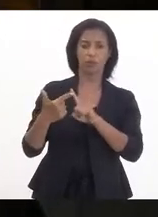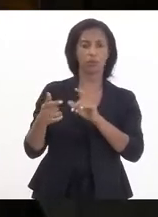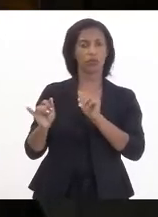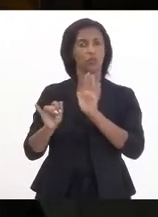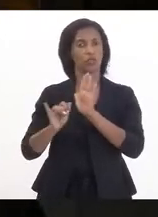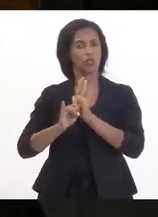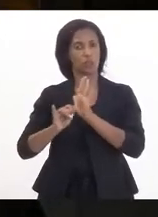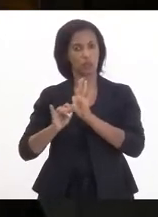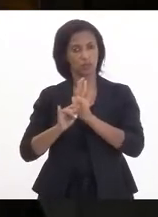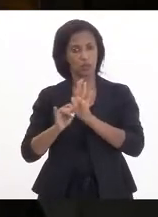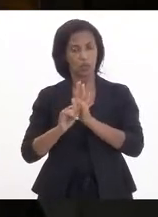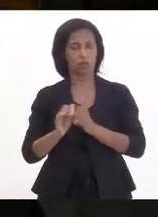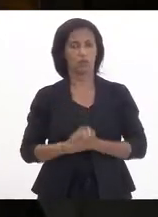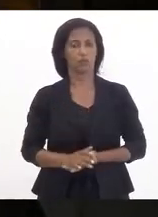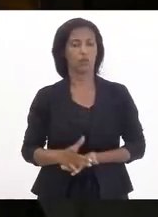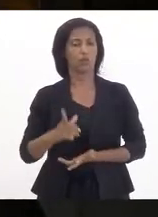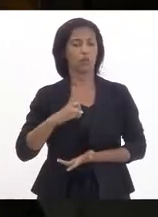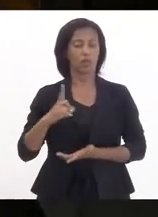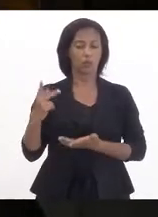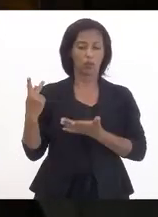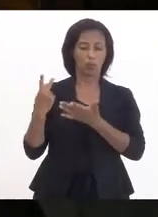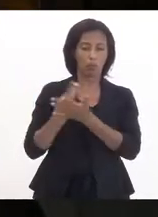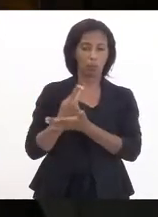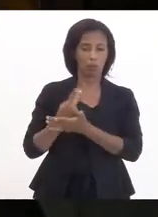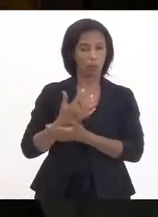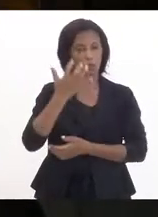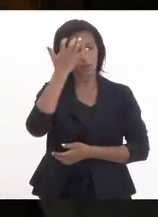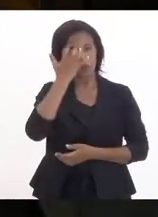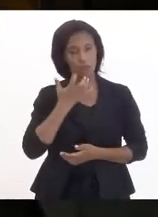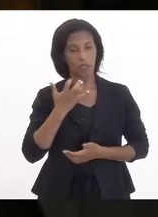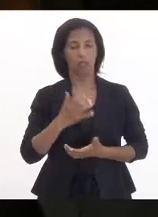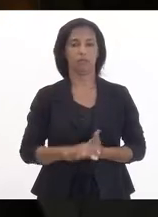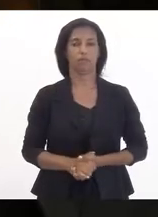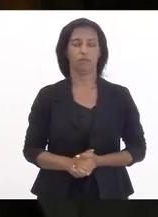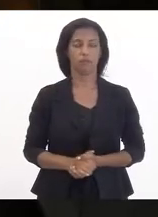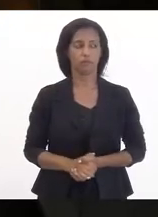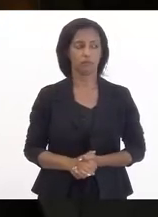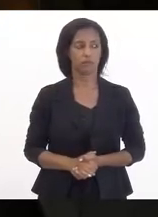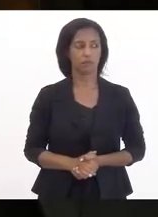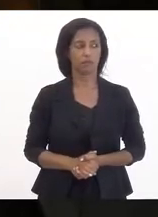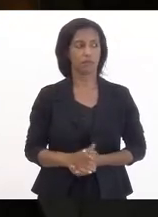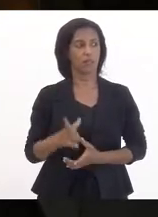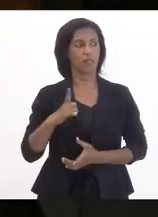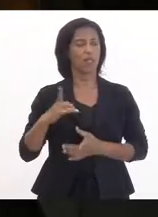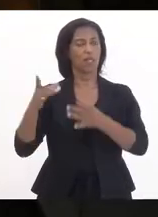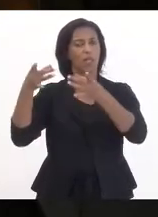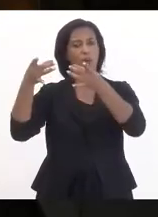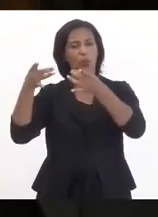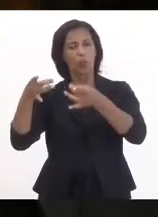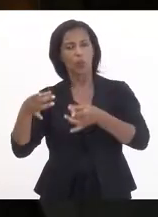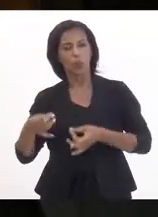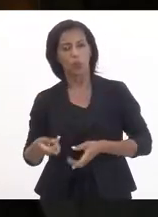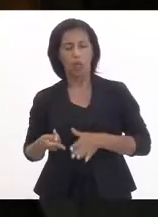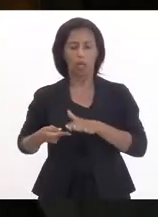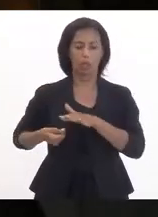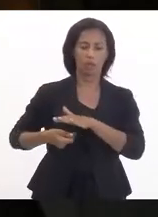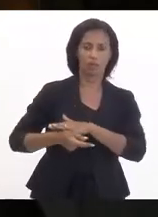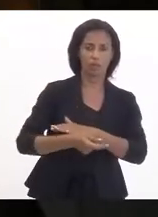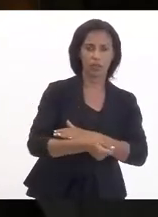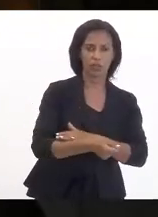edital, tem um erro gravíssimo, que ele define metas de